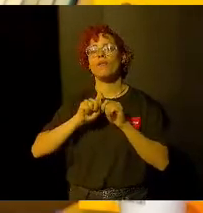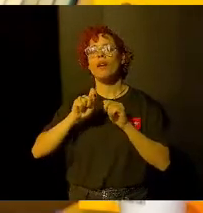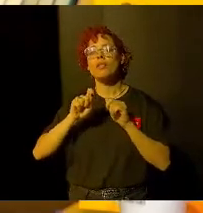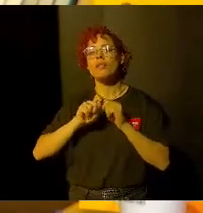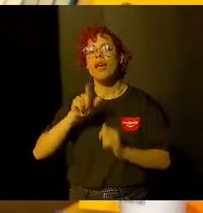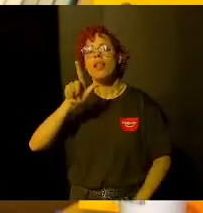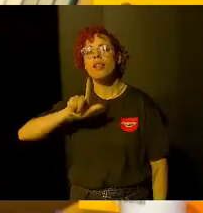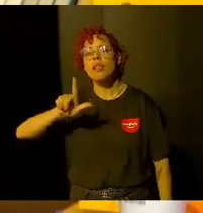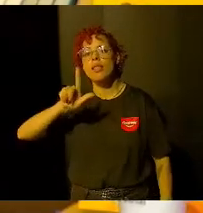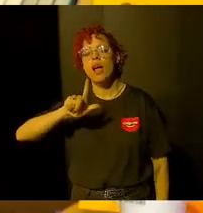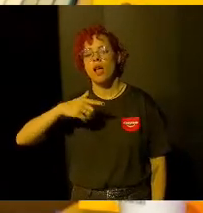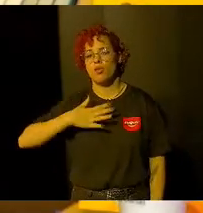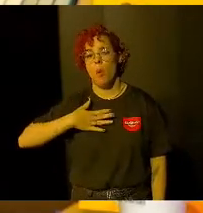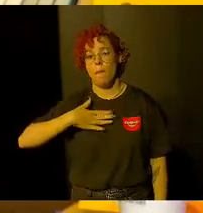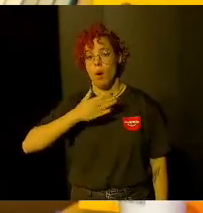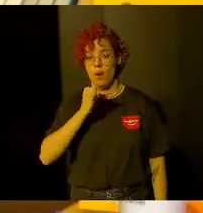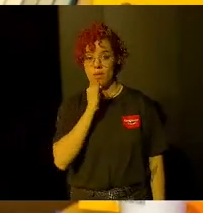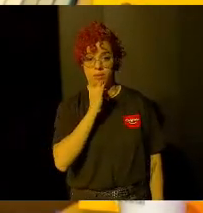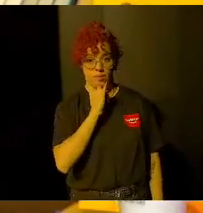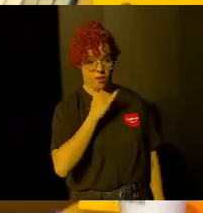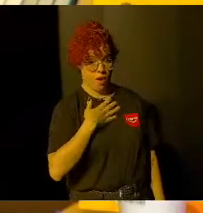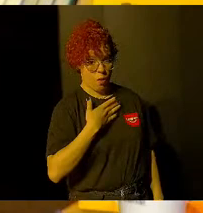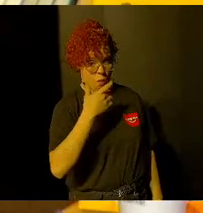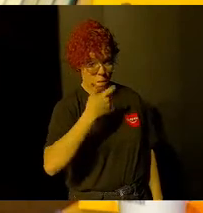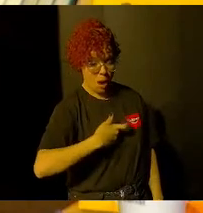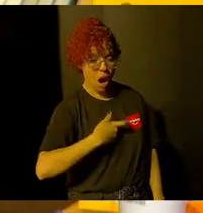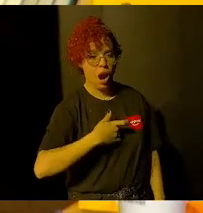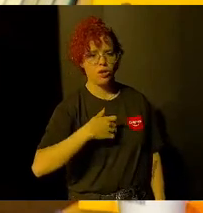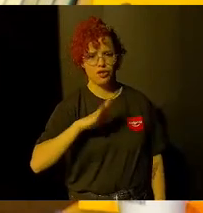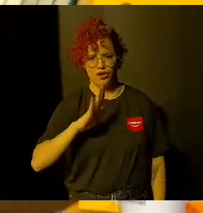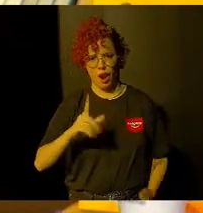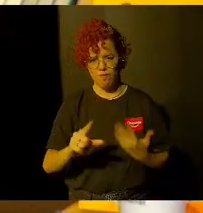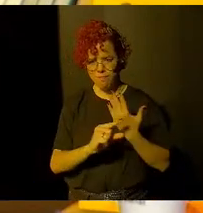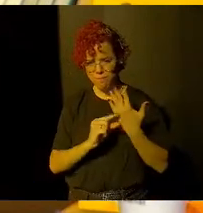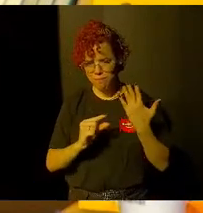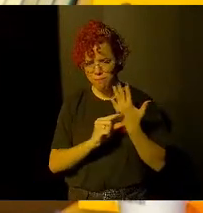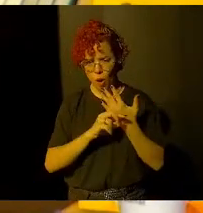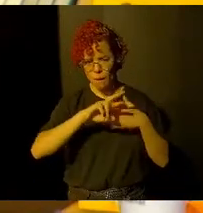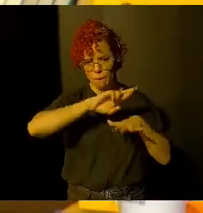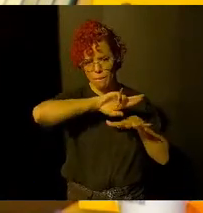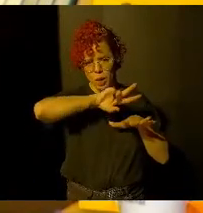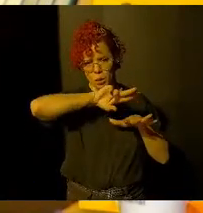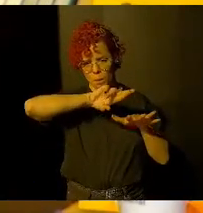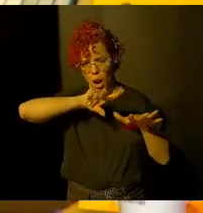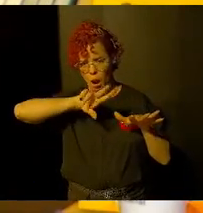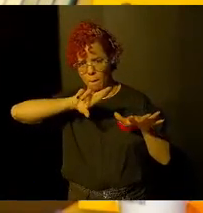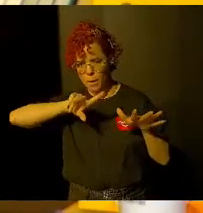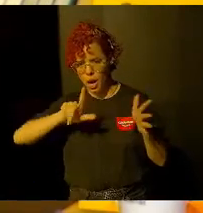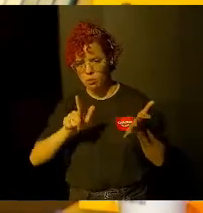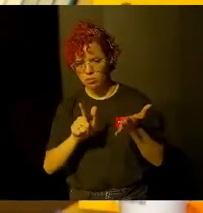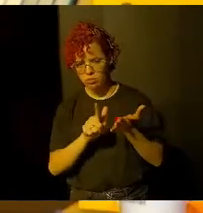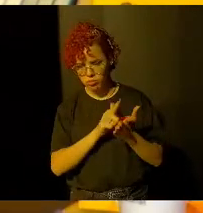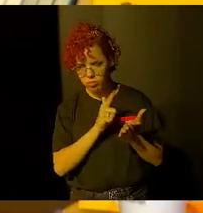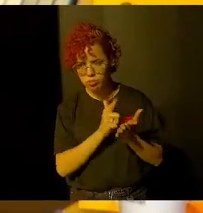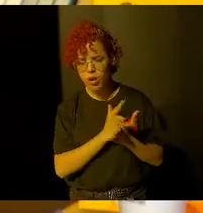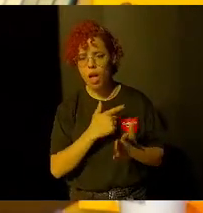do meu exemplo de já ser um autor com muitas obras eu faço questão de deixar claro que